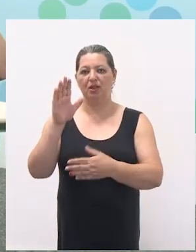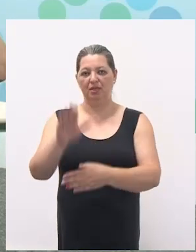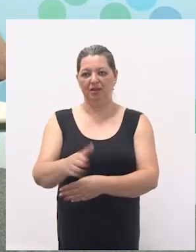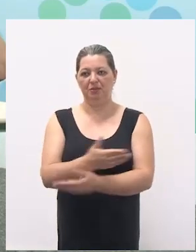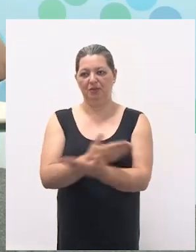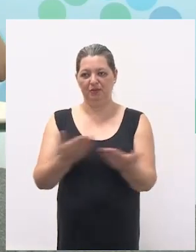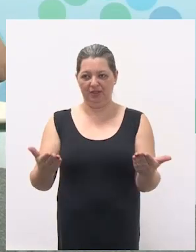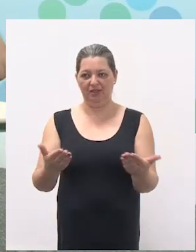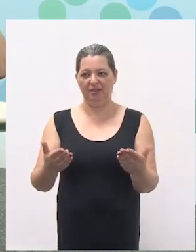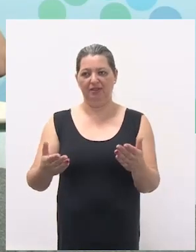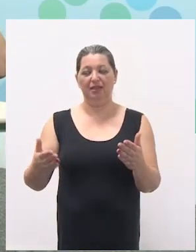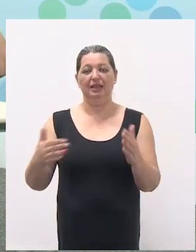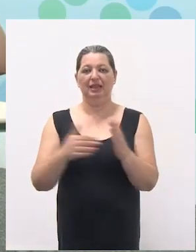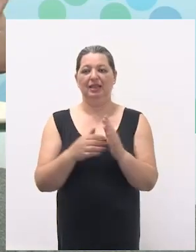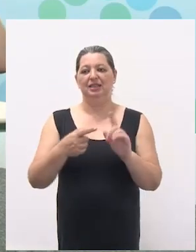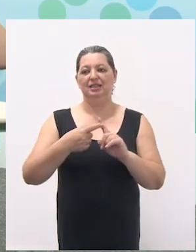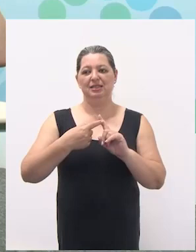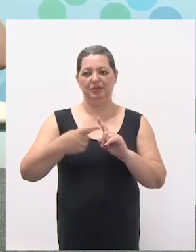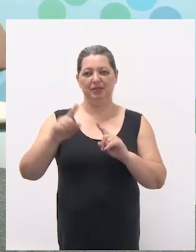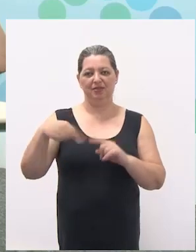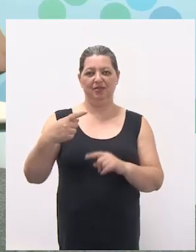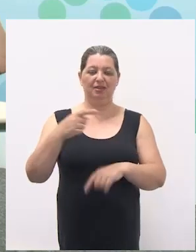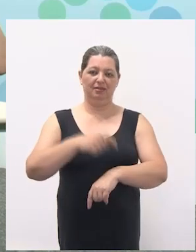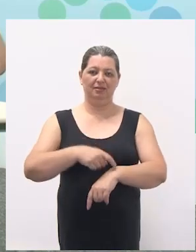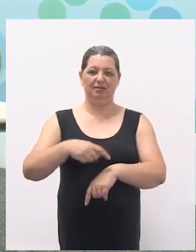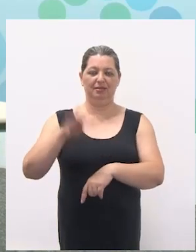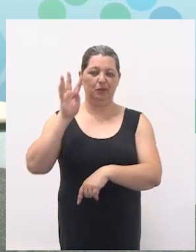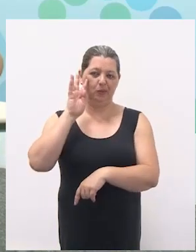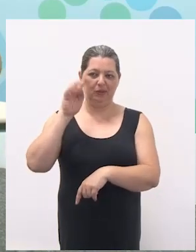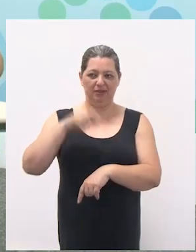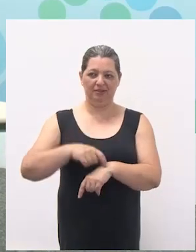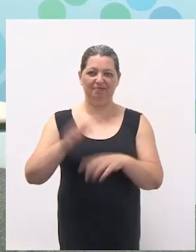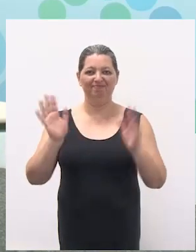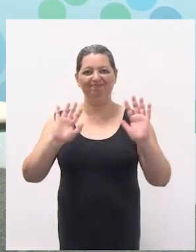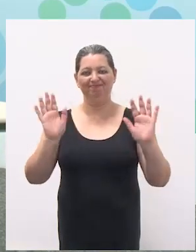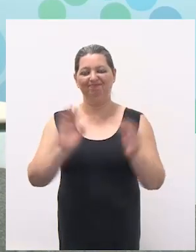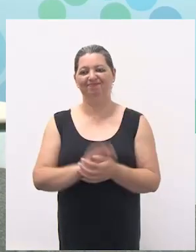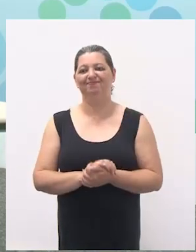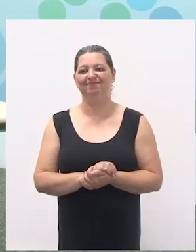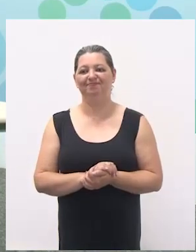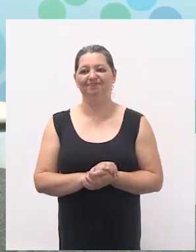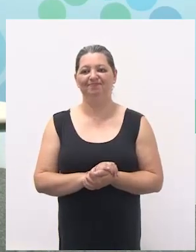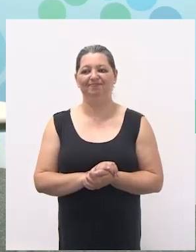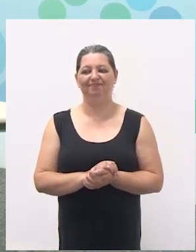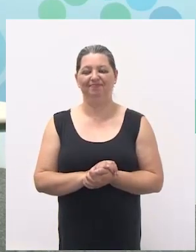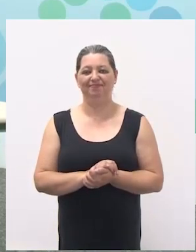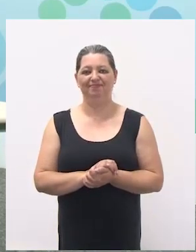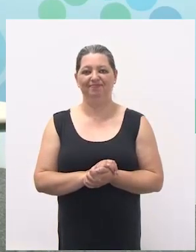vocês e até semana que vem, quarta-feira, no mesmo horário. Tchau, gente. Tchau, tchau.